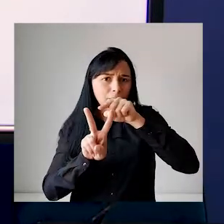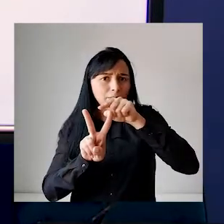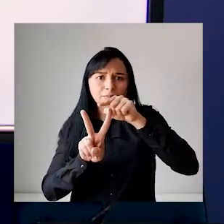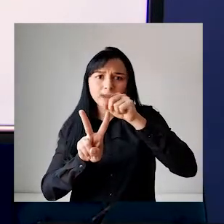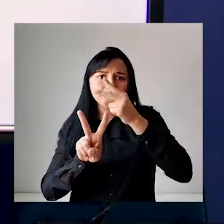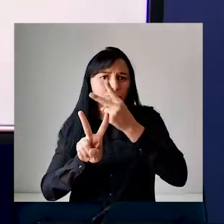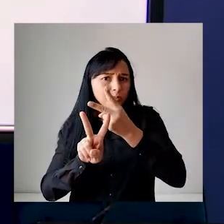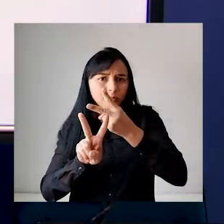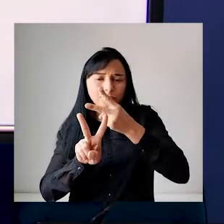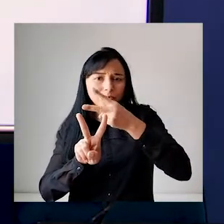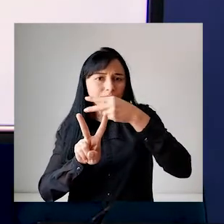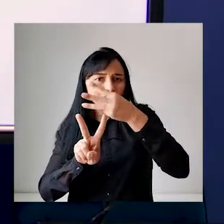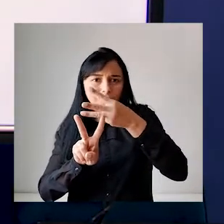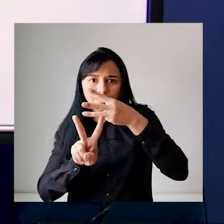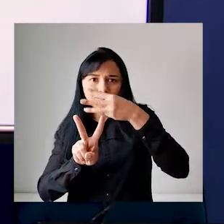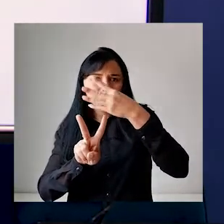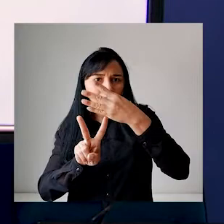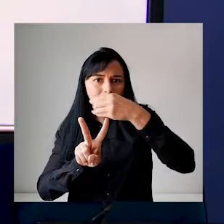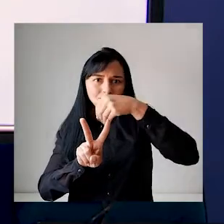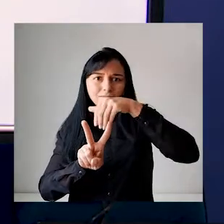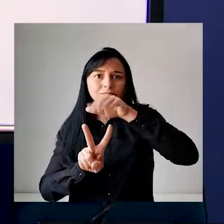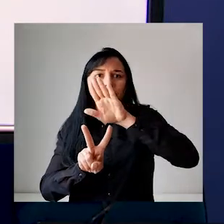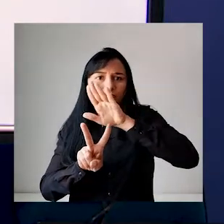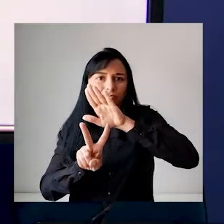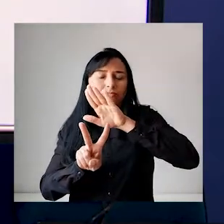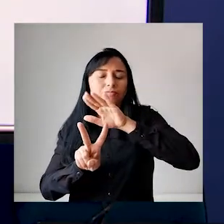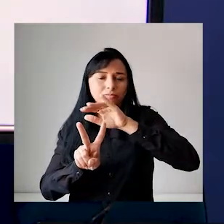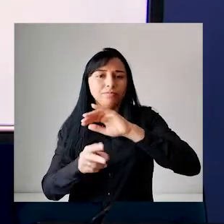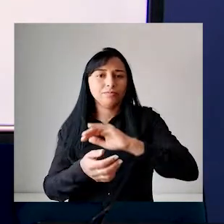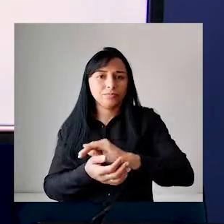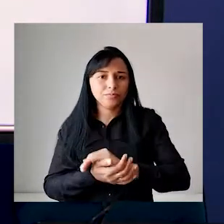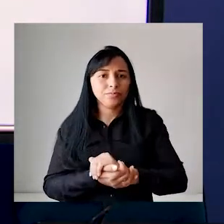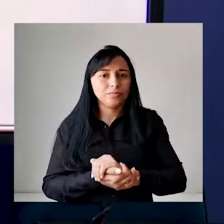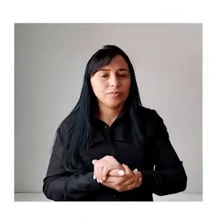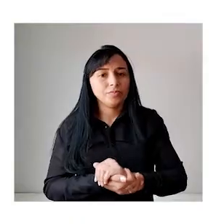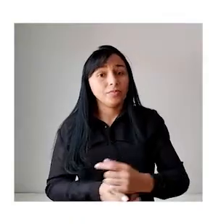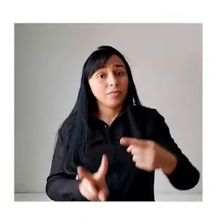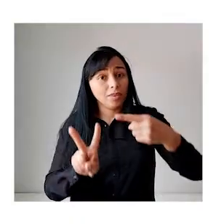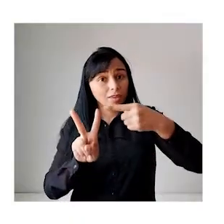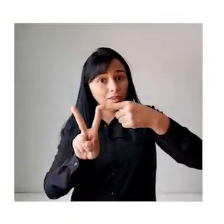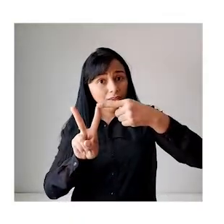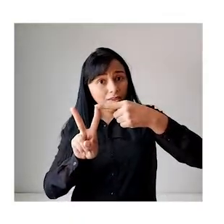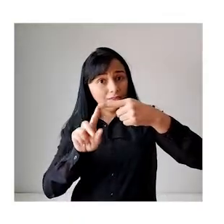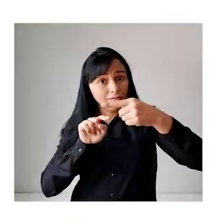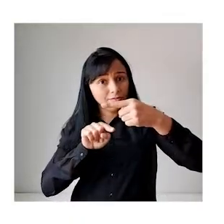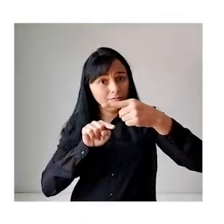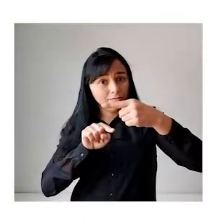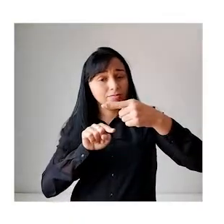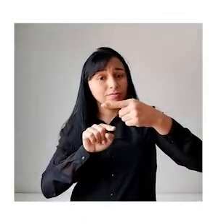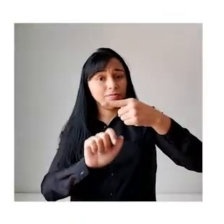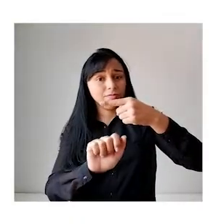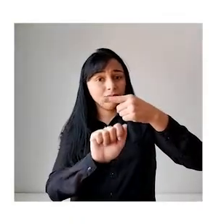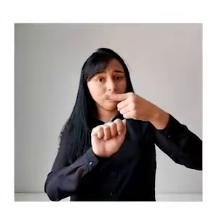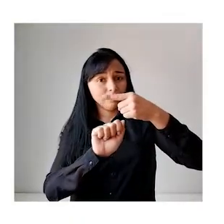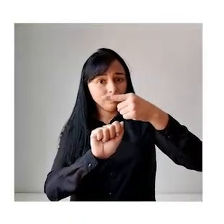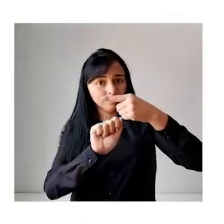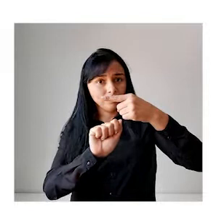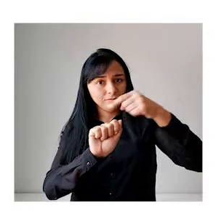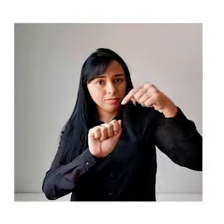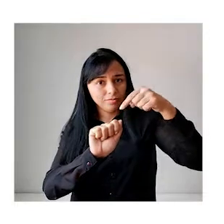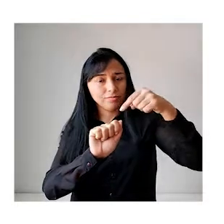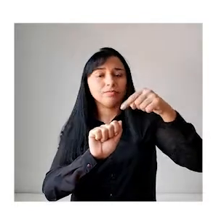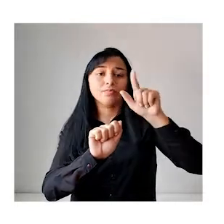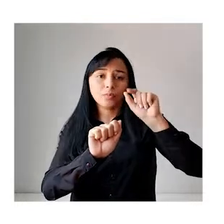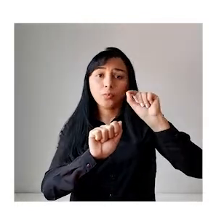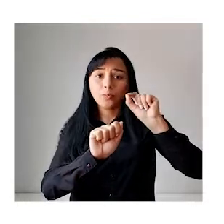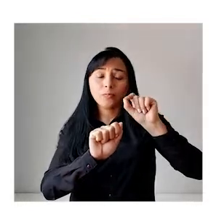2 a números maiores que 2, aqui quando a gente está trabalhando com as raízes reais. E